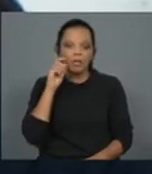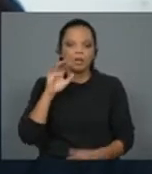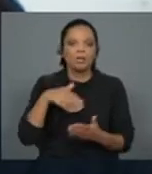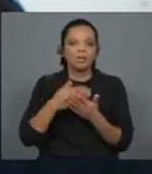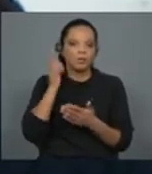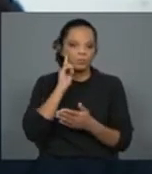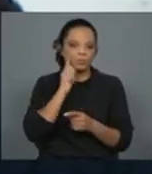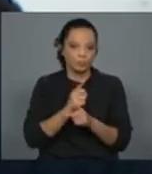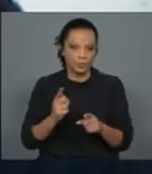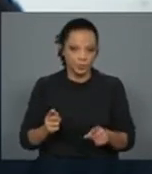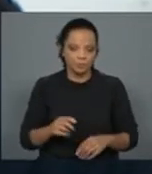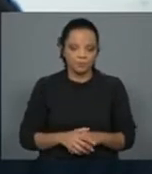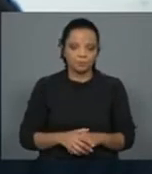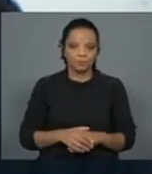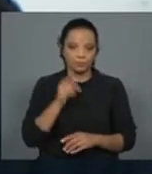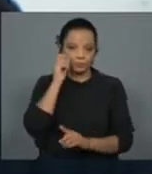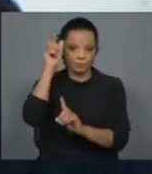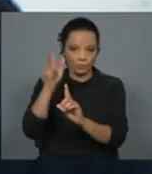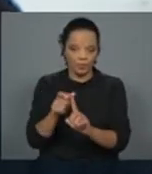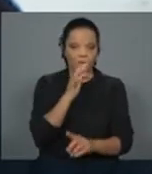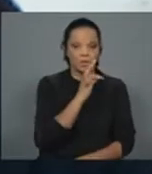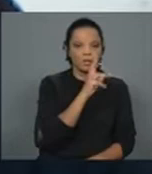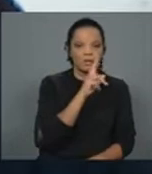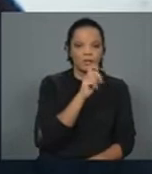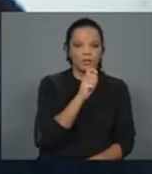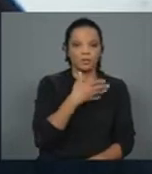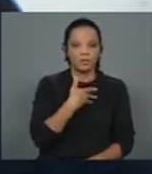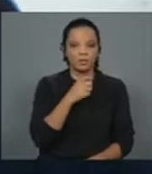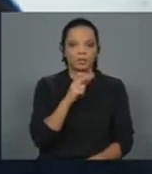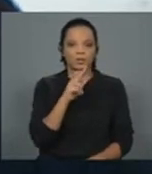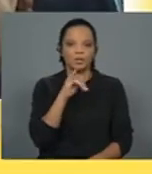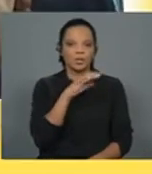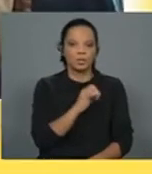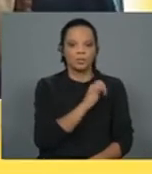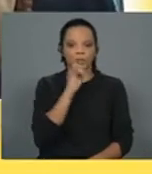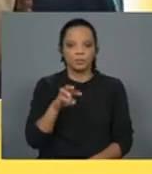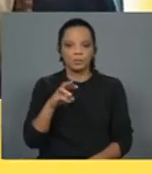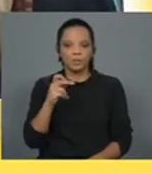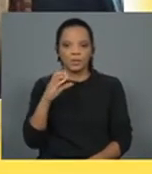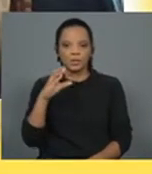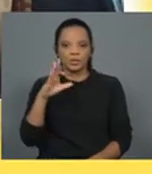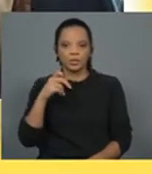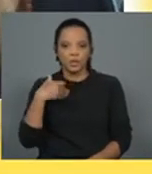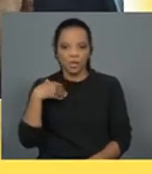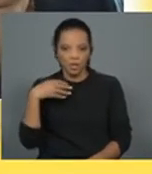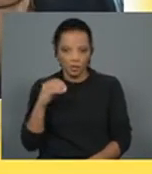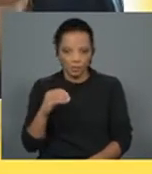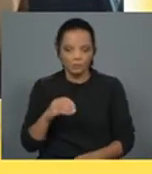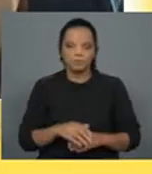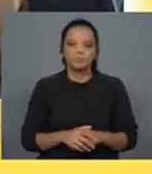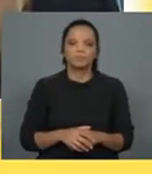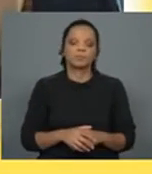bem, Frederico Machado é precisamente, portanto, ele é um feialense,